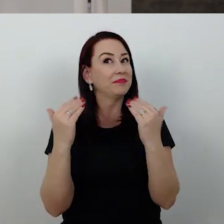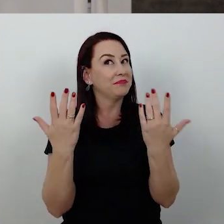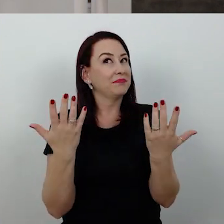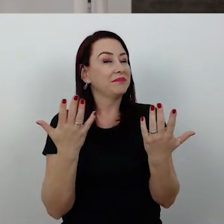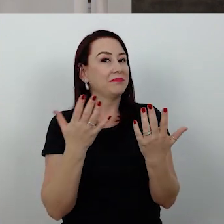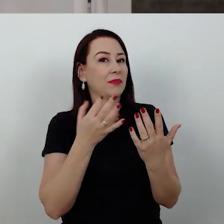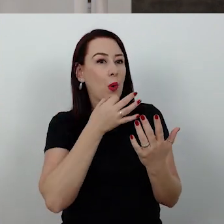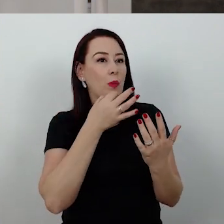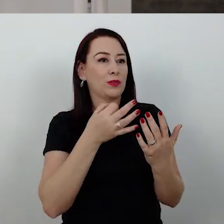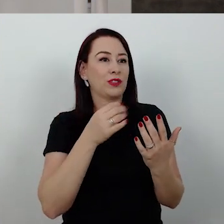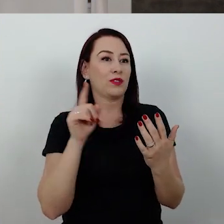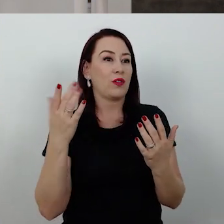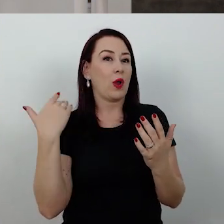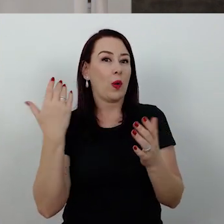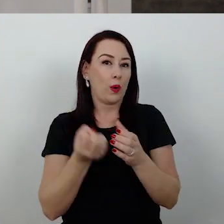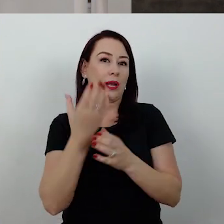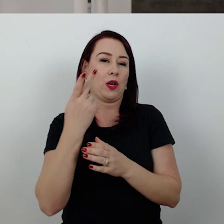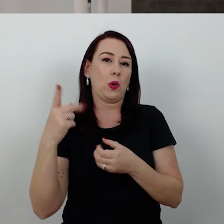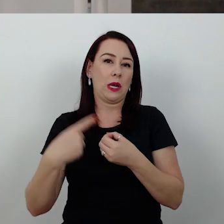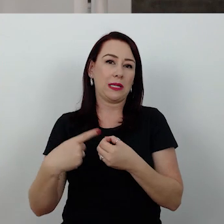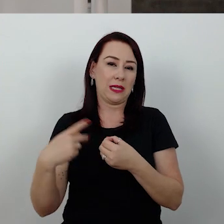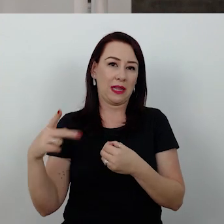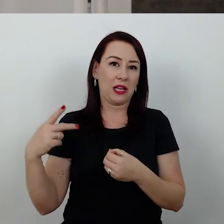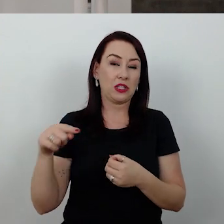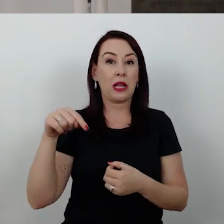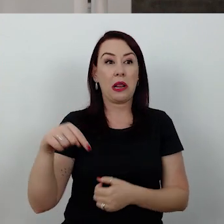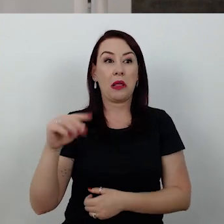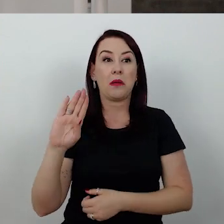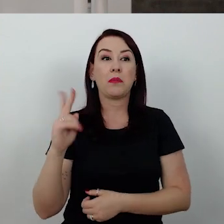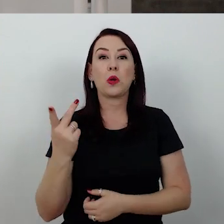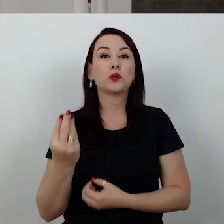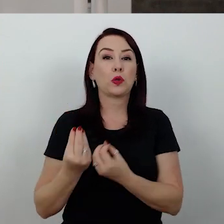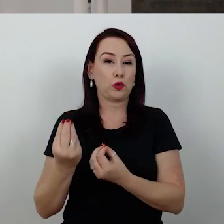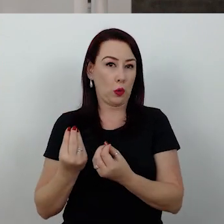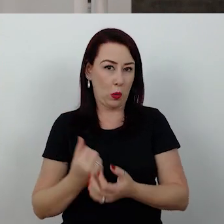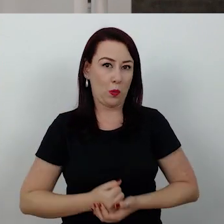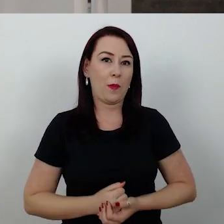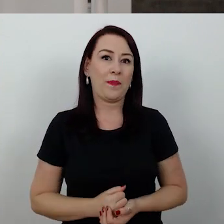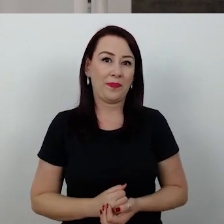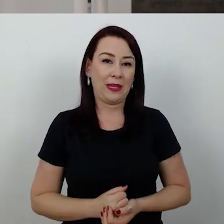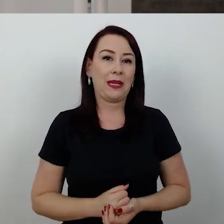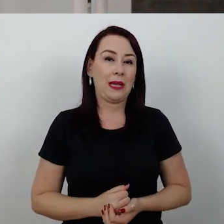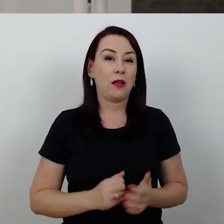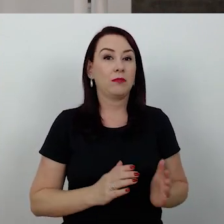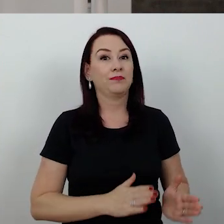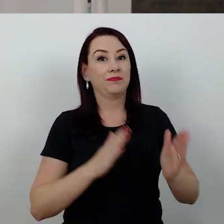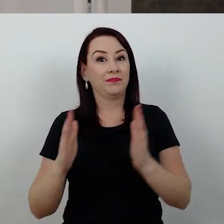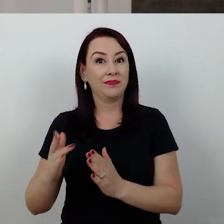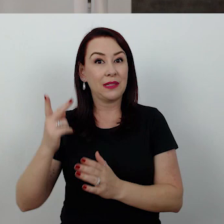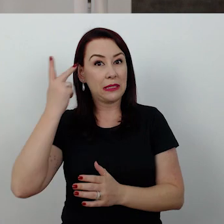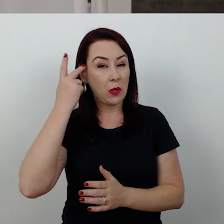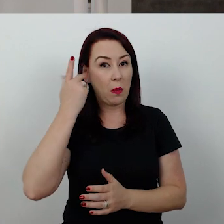essa a filosofia criada lá na cidade, né? Não sei como é que está aqui em BH. E São Paulo já é um